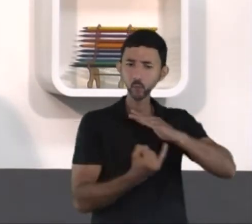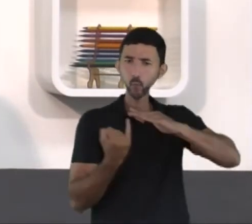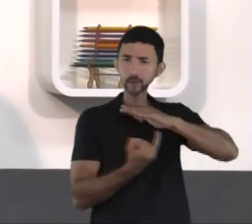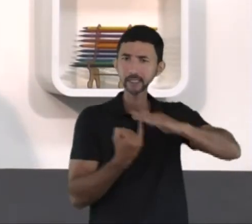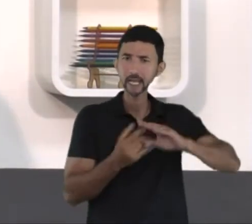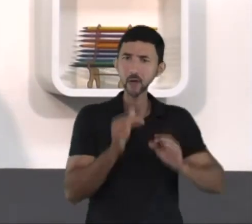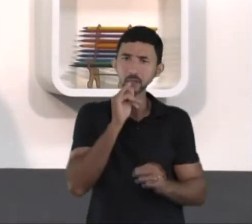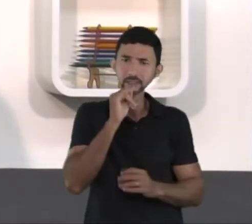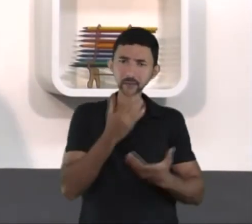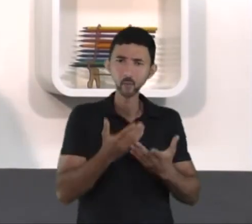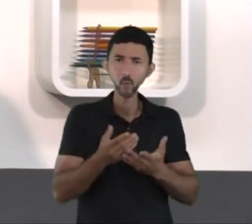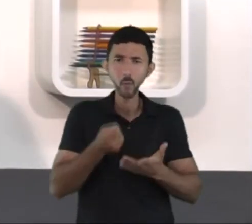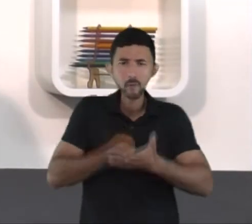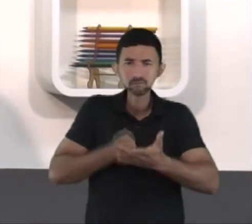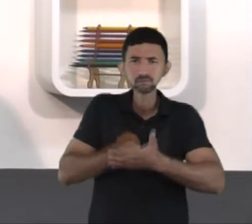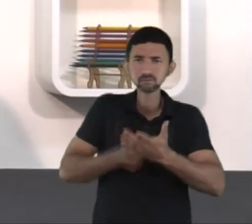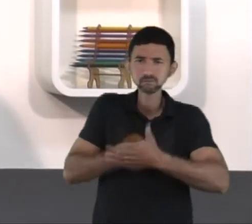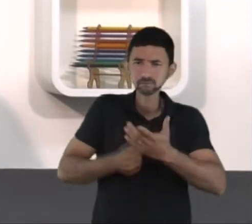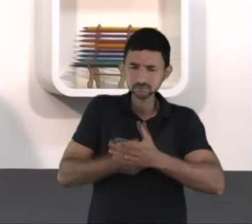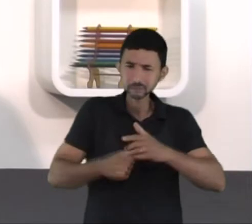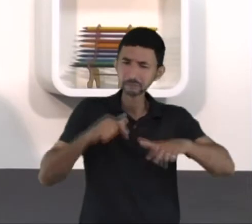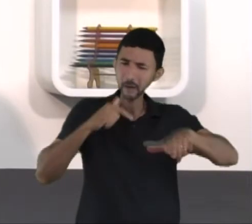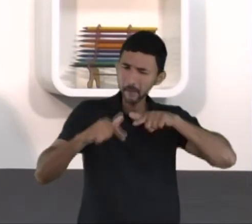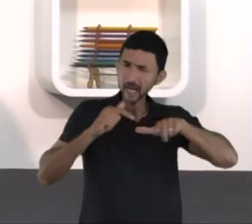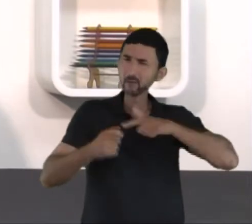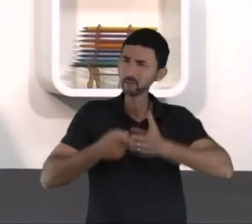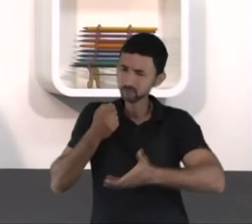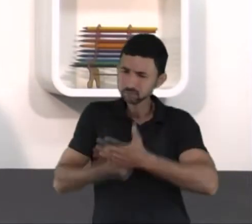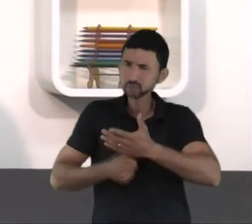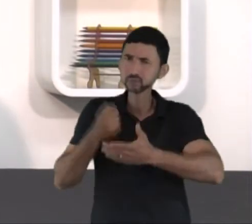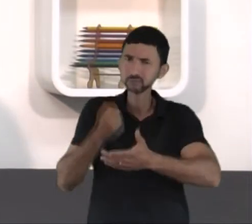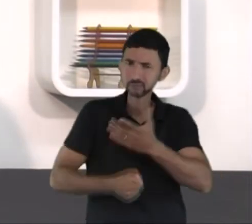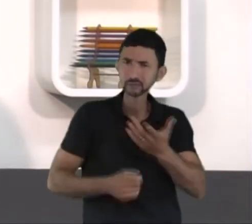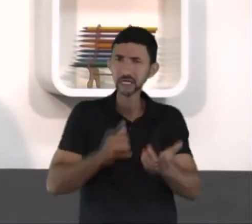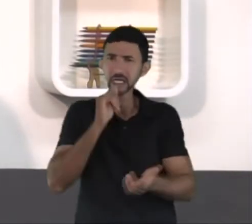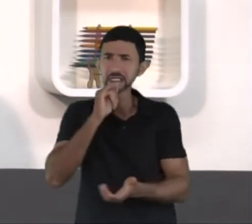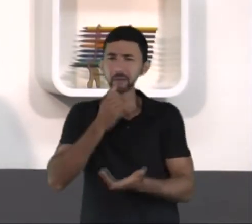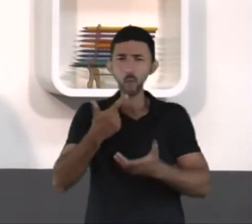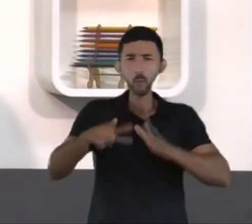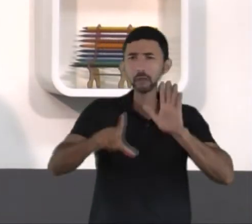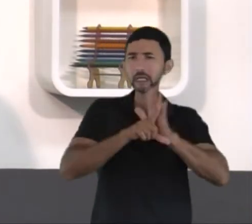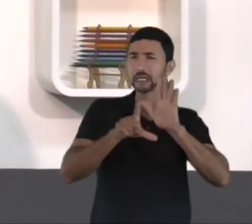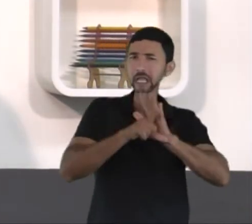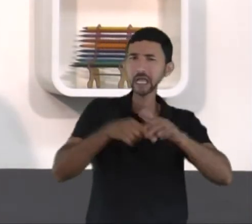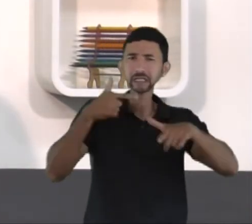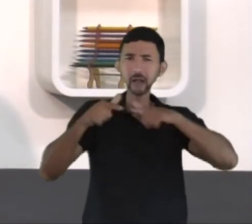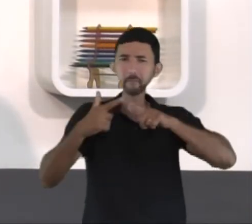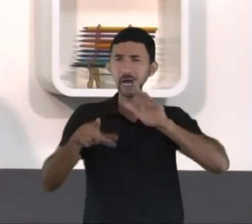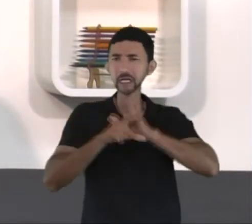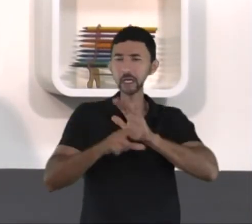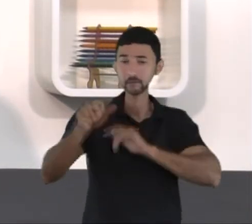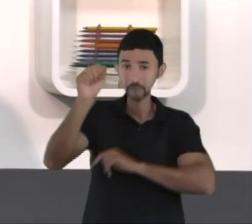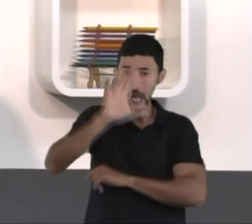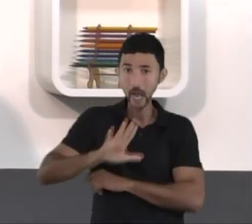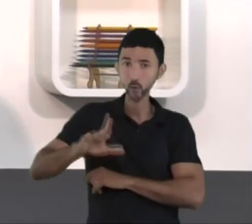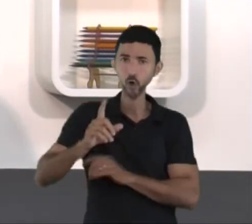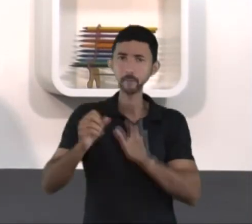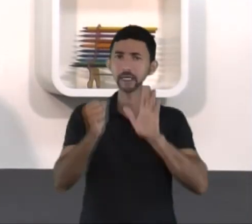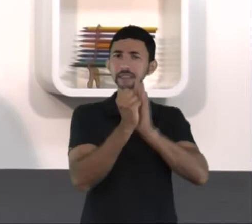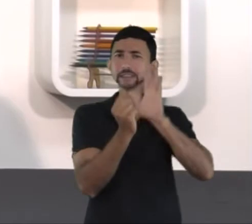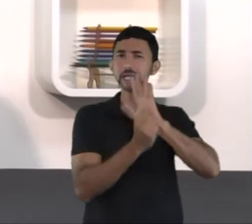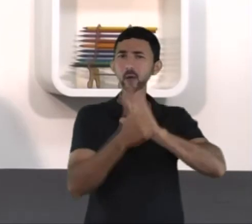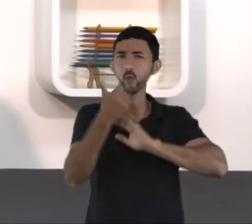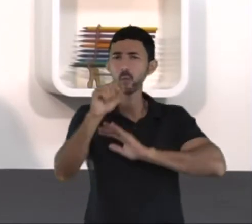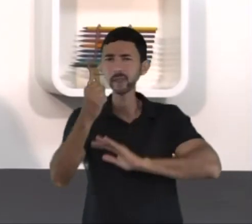uma exploração muito grande do trabalhador, né? Não existiam leis trabalhistas, a gente está falando da Europa do século